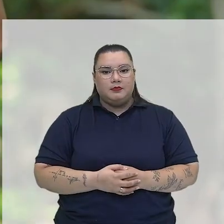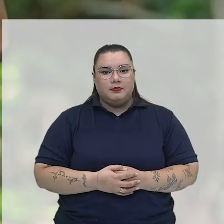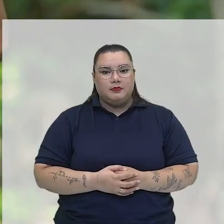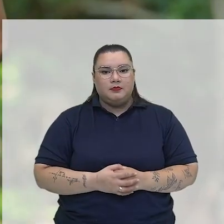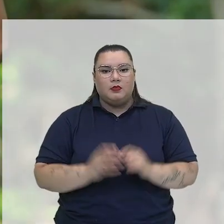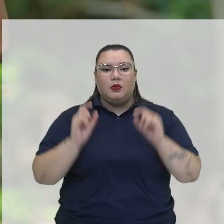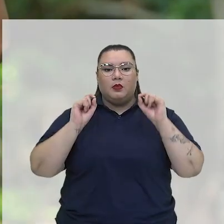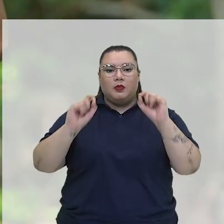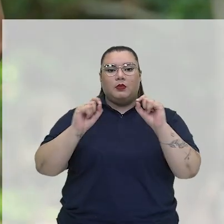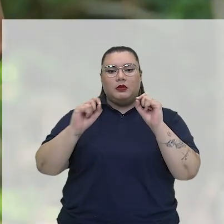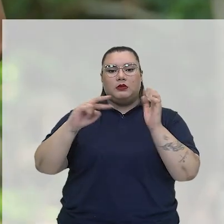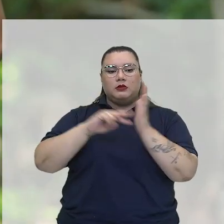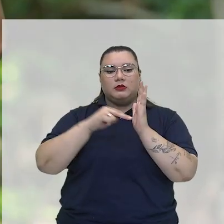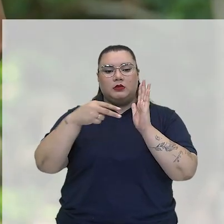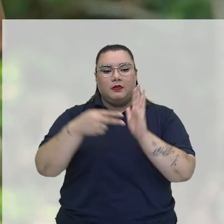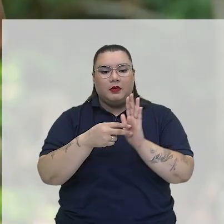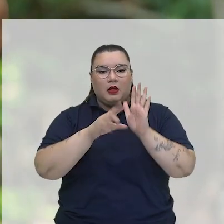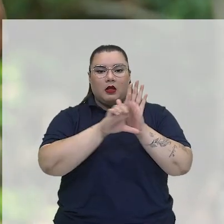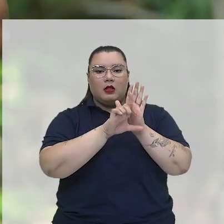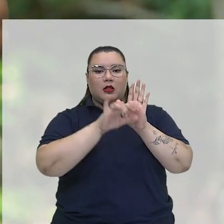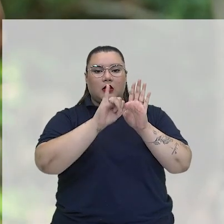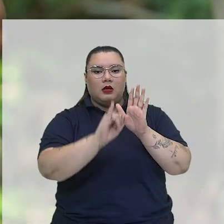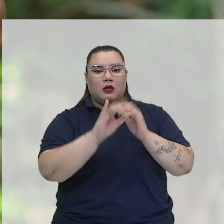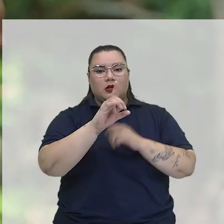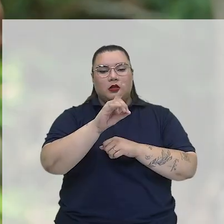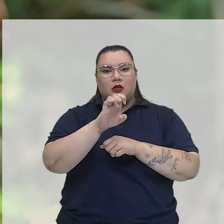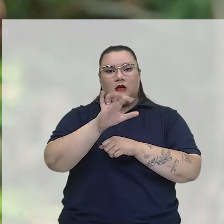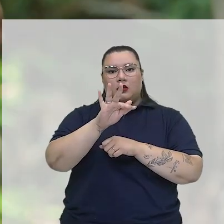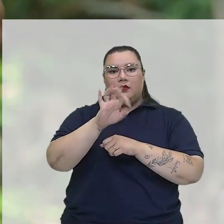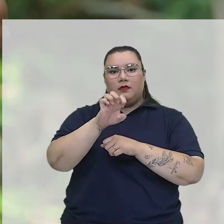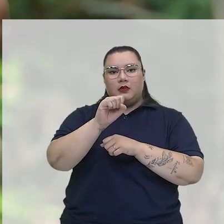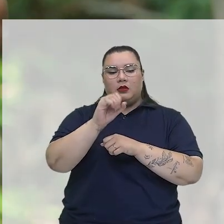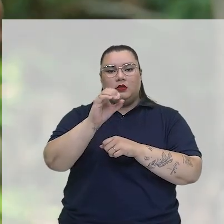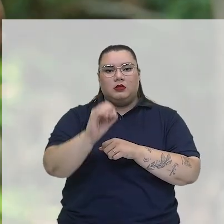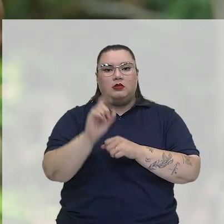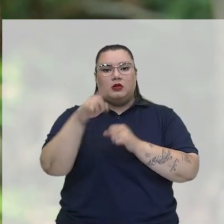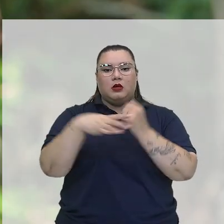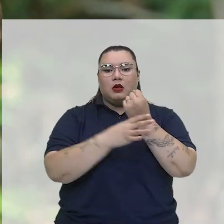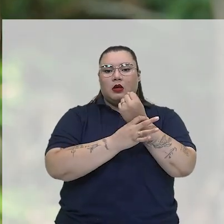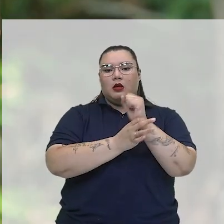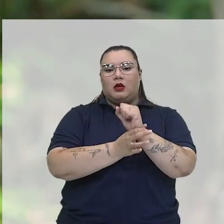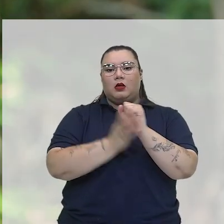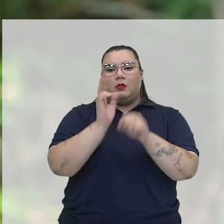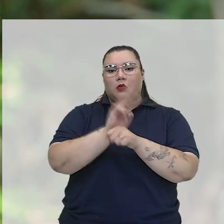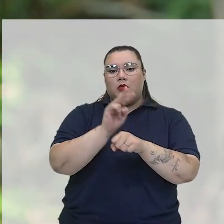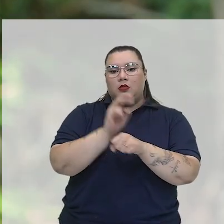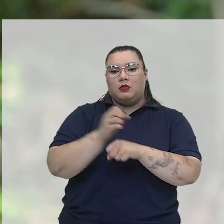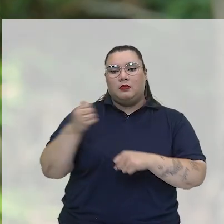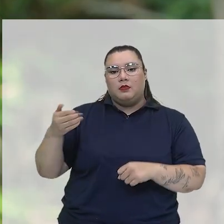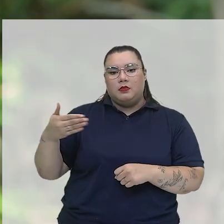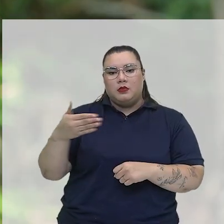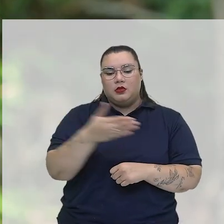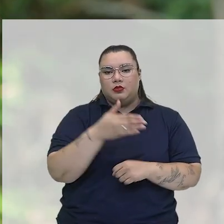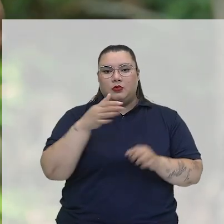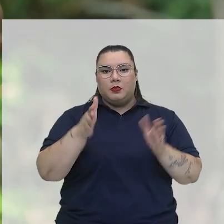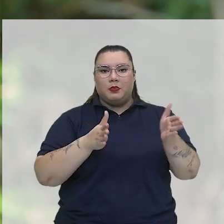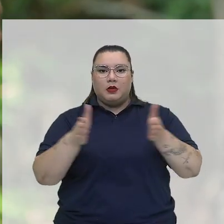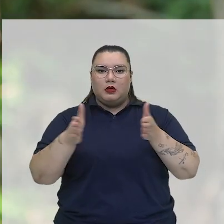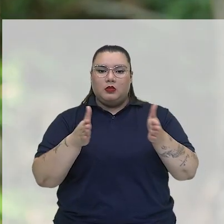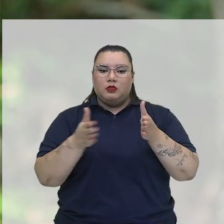O que é a lei do defeso? É a lei que garante, que protege os peixes no período de